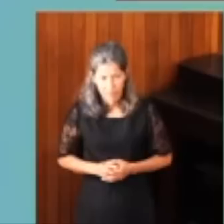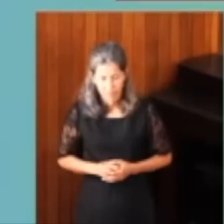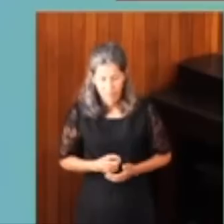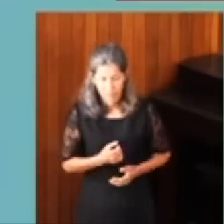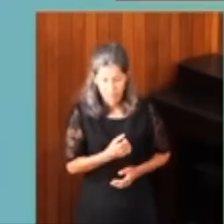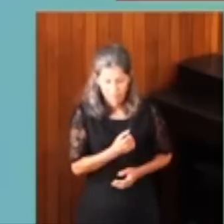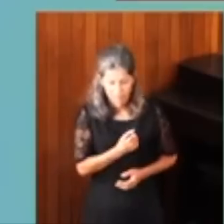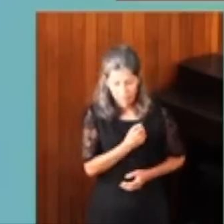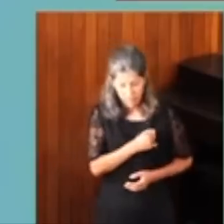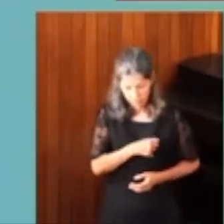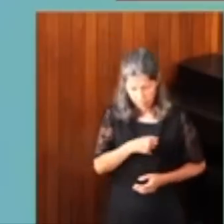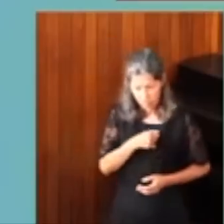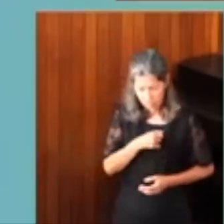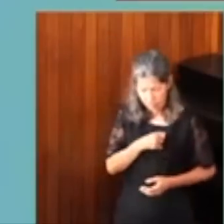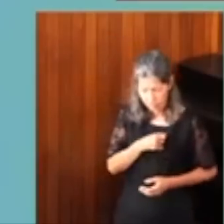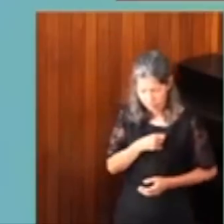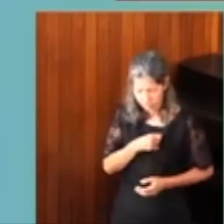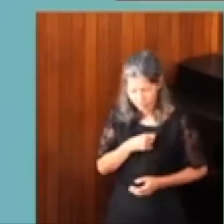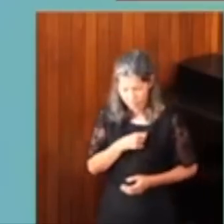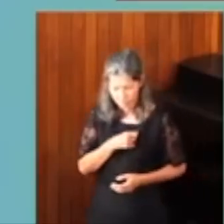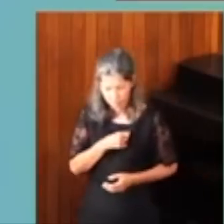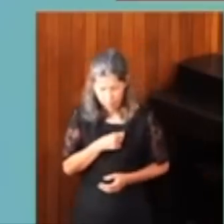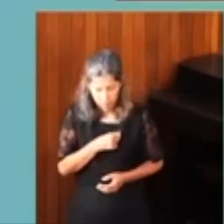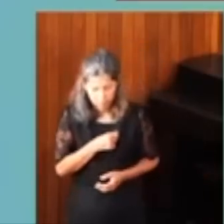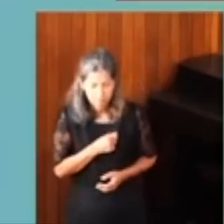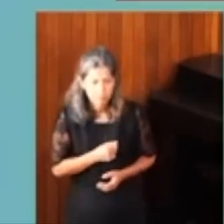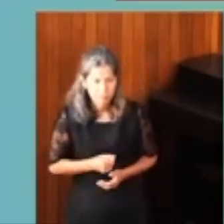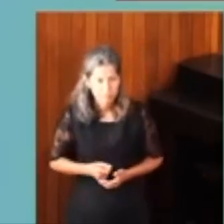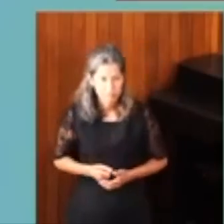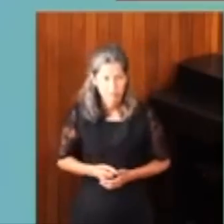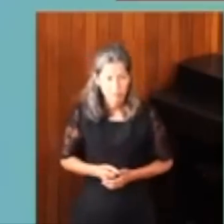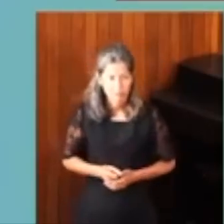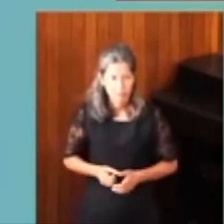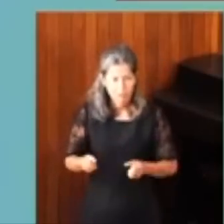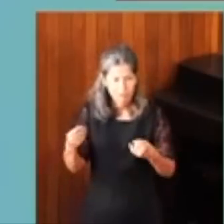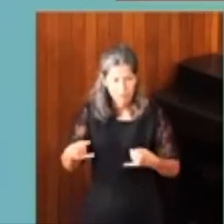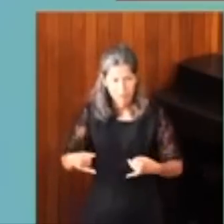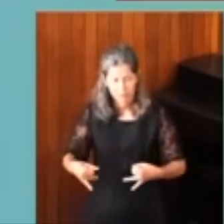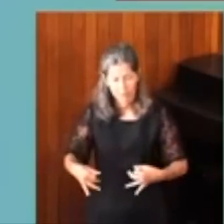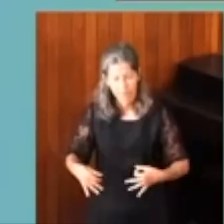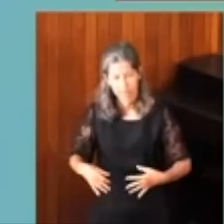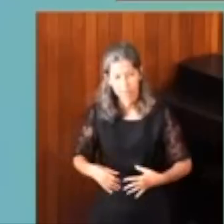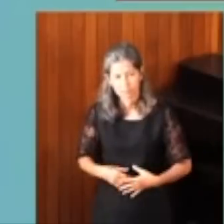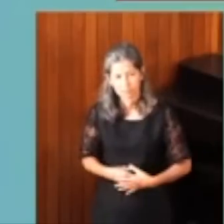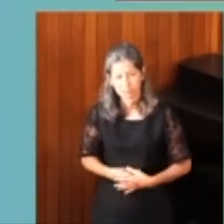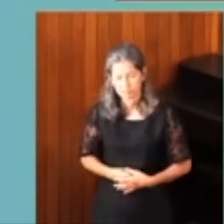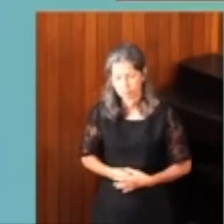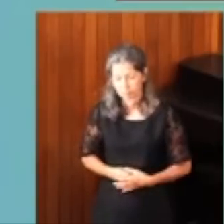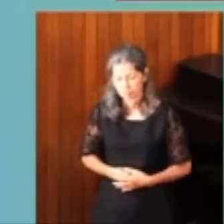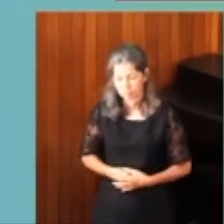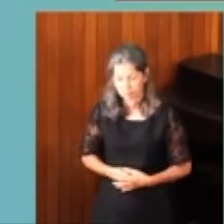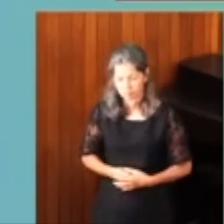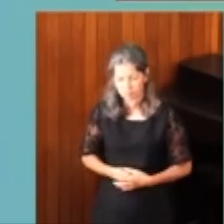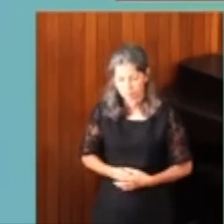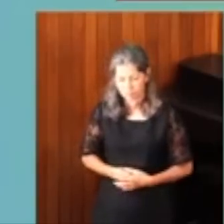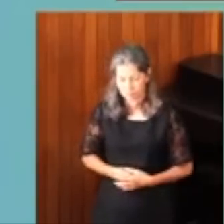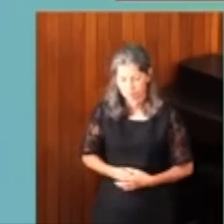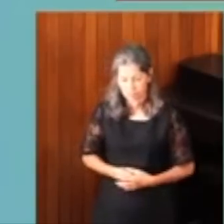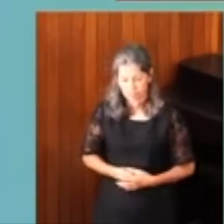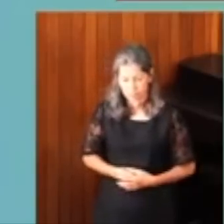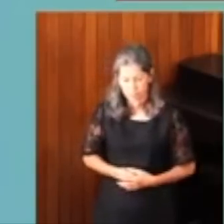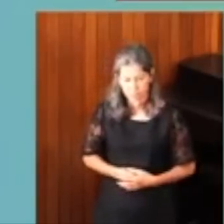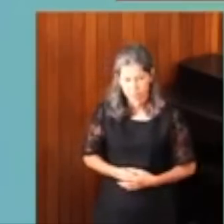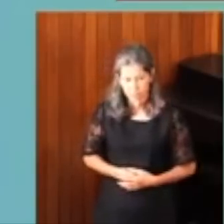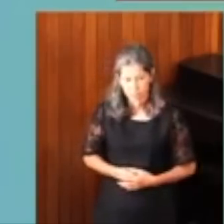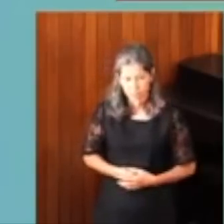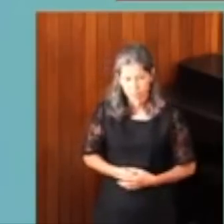Deus, ele pega a 4ª batalha do capítulo 12 e amplia. Então pensa assim, você tem aqui no mesmo gráfico, batalha